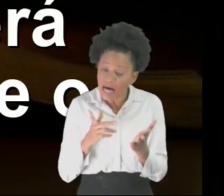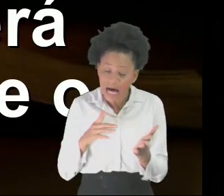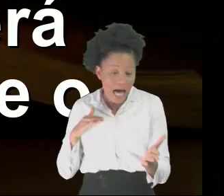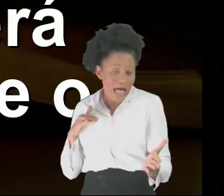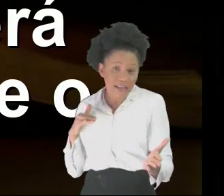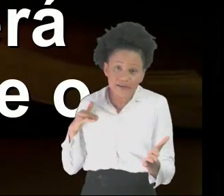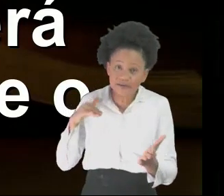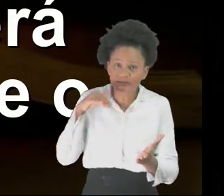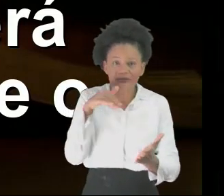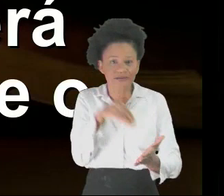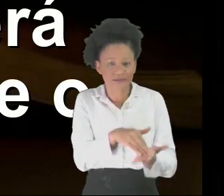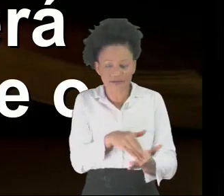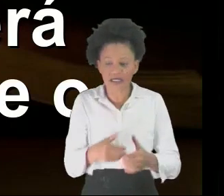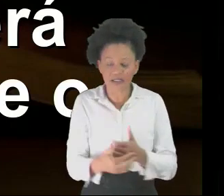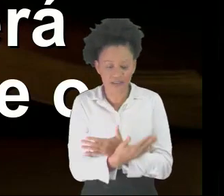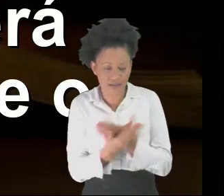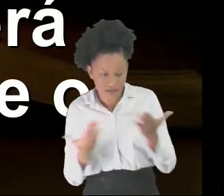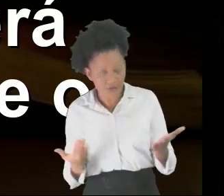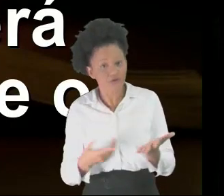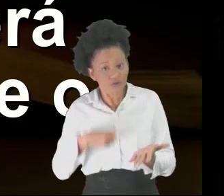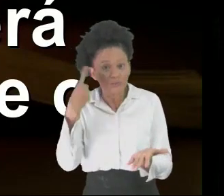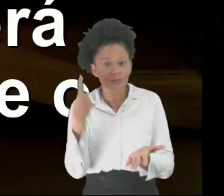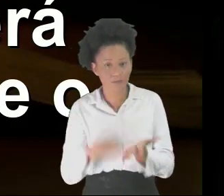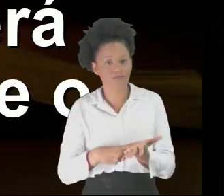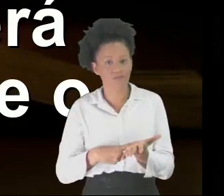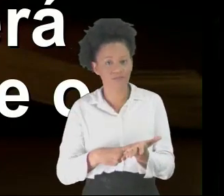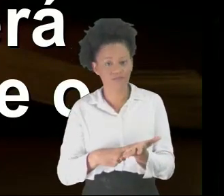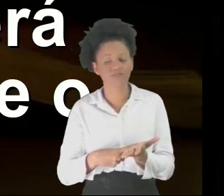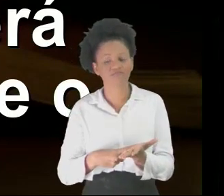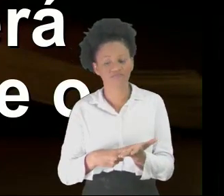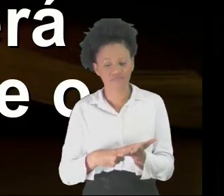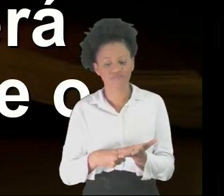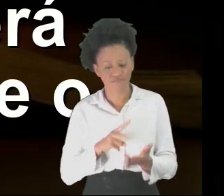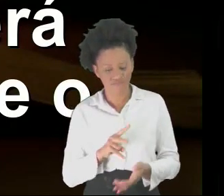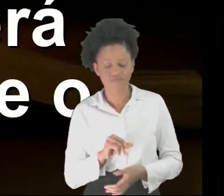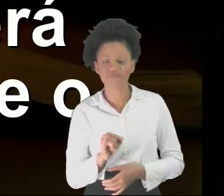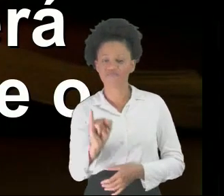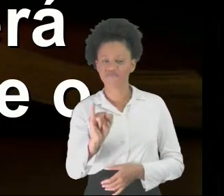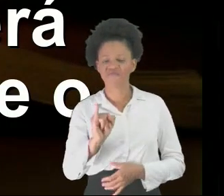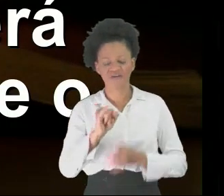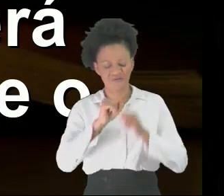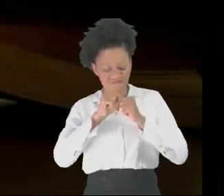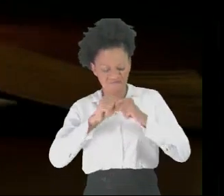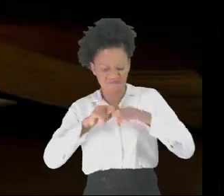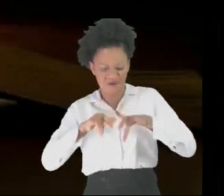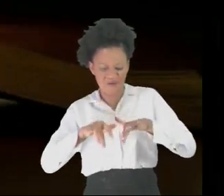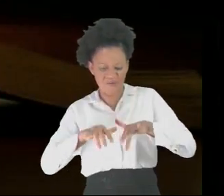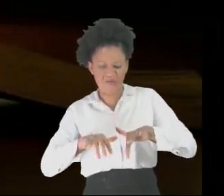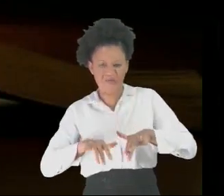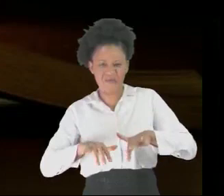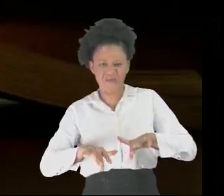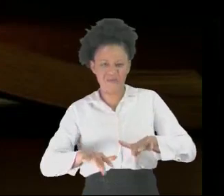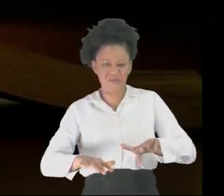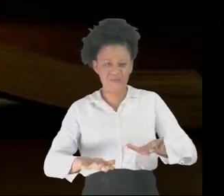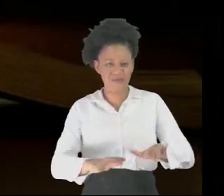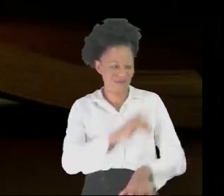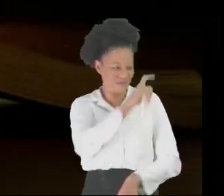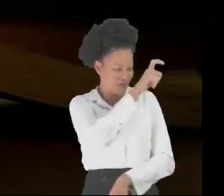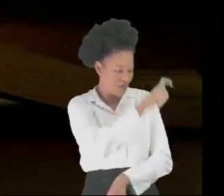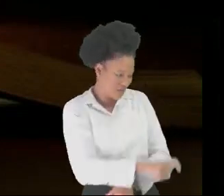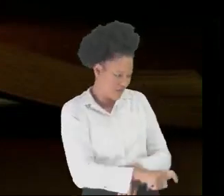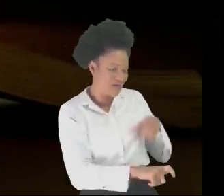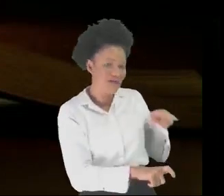consumação. E o que está determinado será derramado sobre o assolador. Quem é